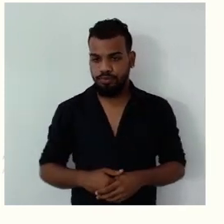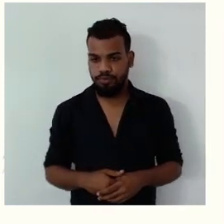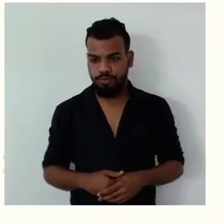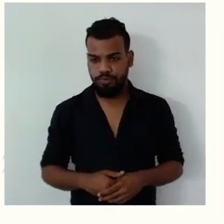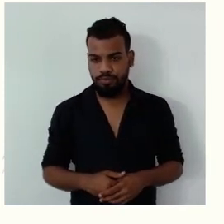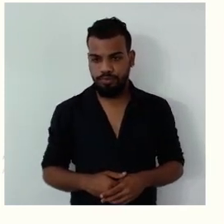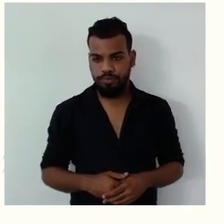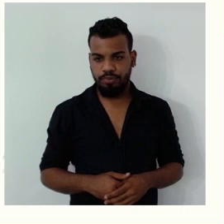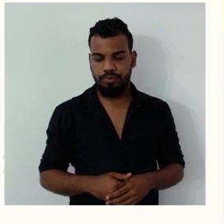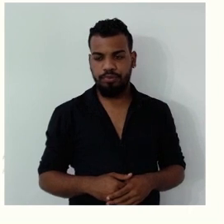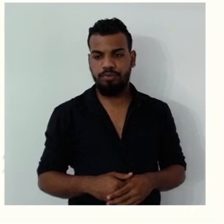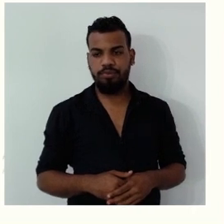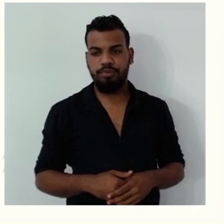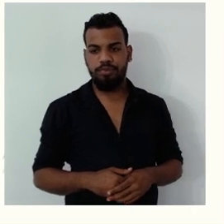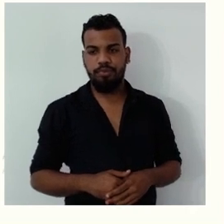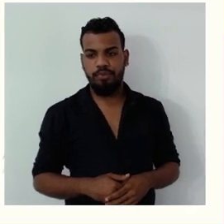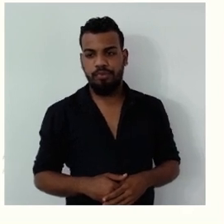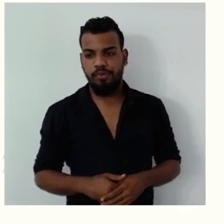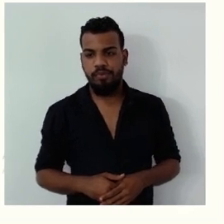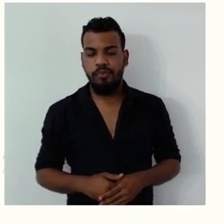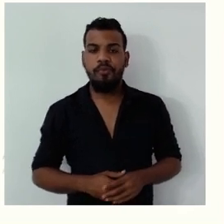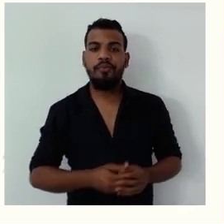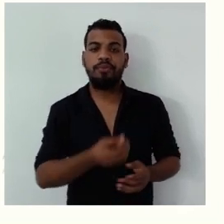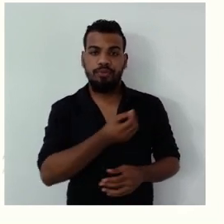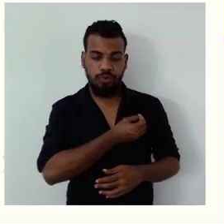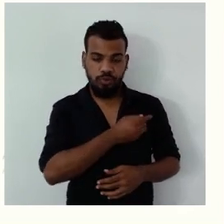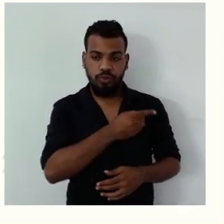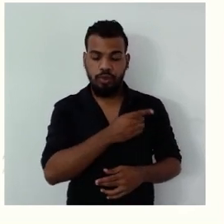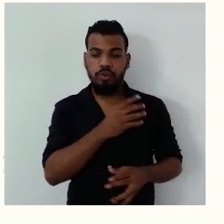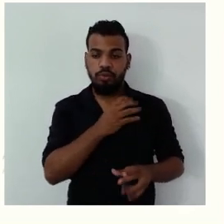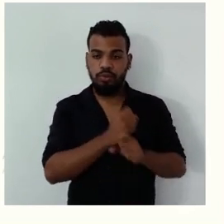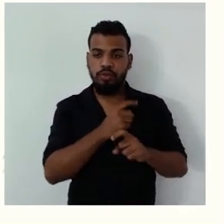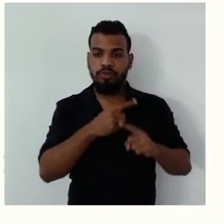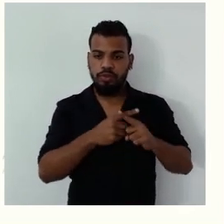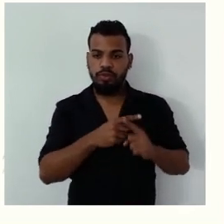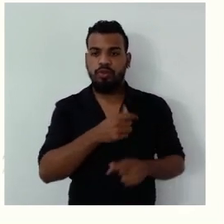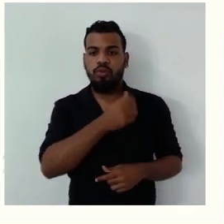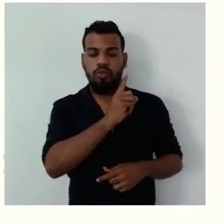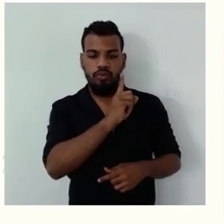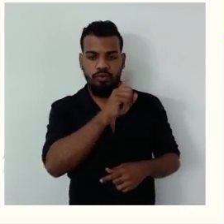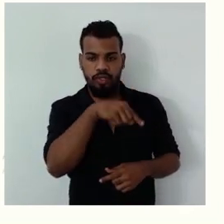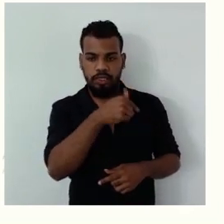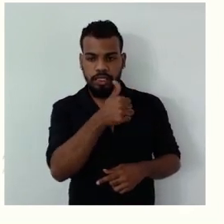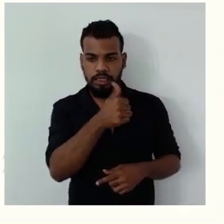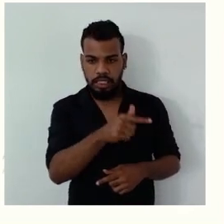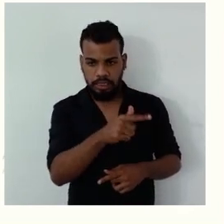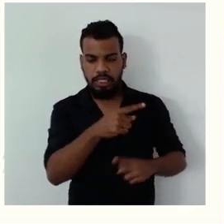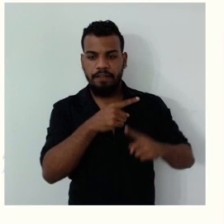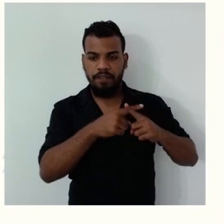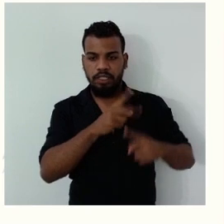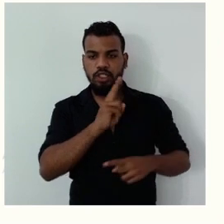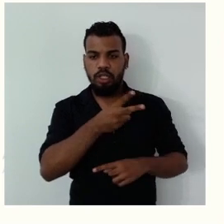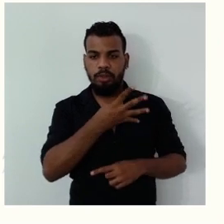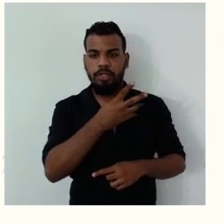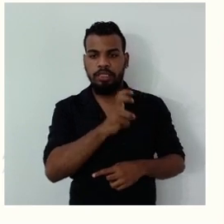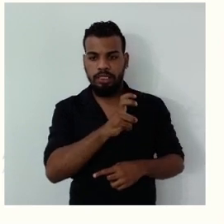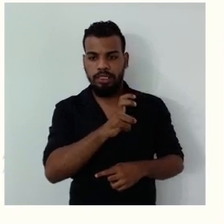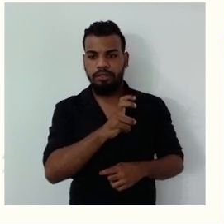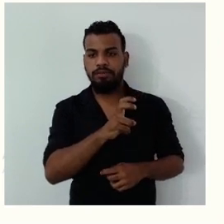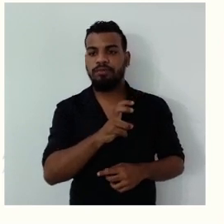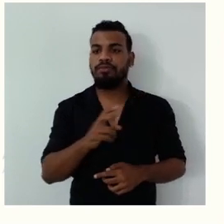é só pegar o número decimal e multiplicar pelo valor. 1,17 vezes 2.045.